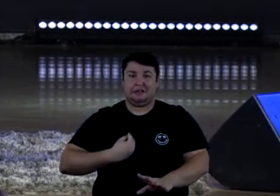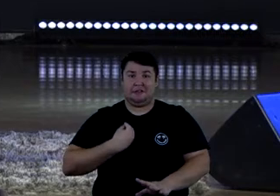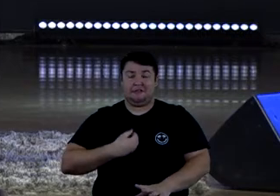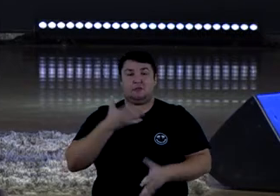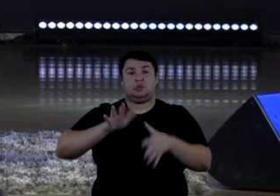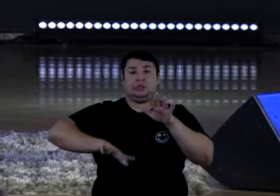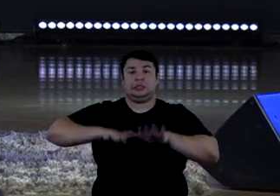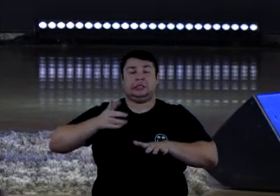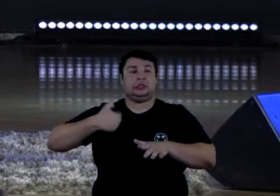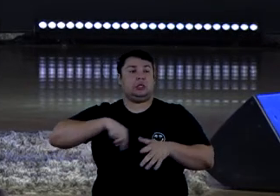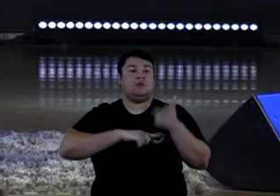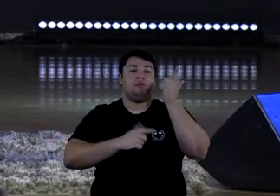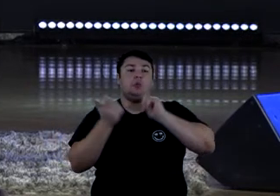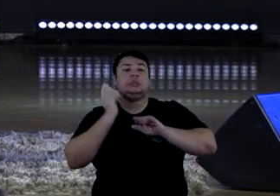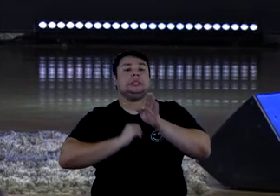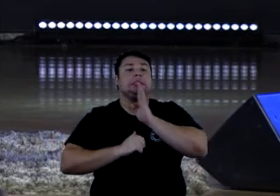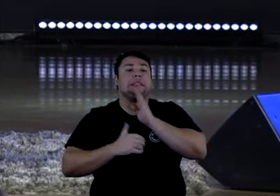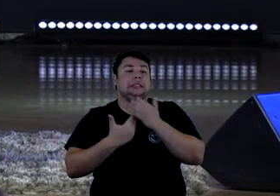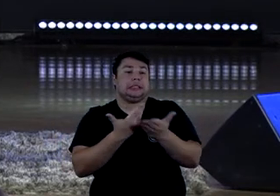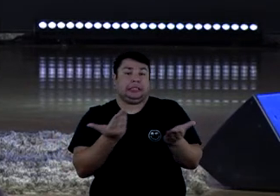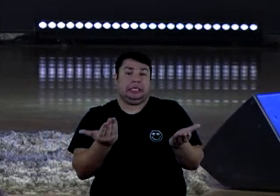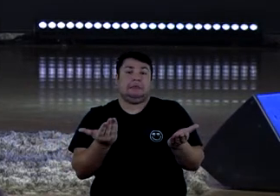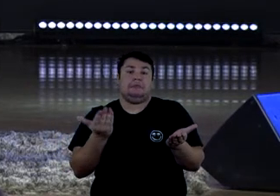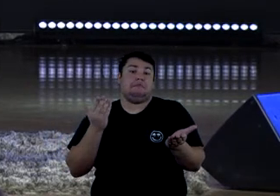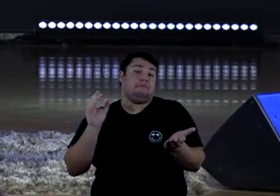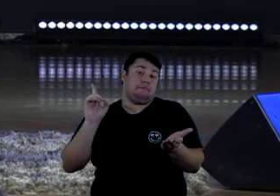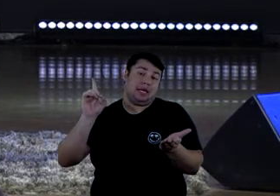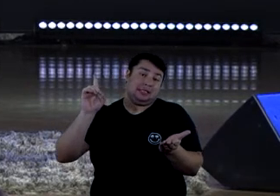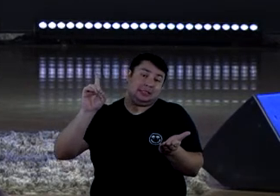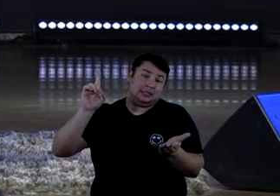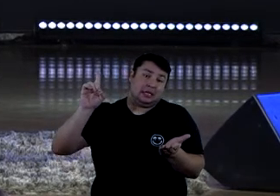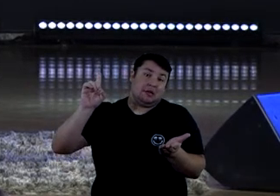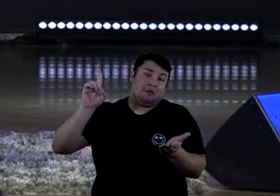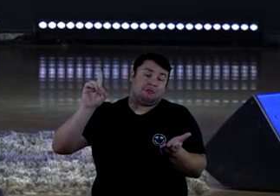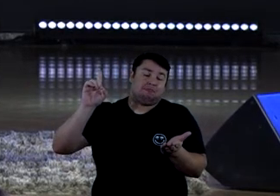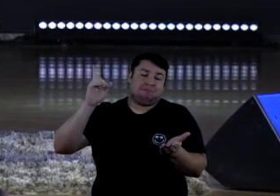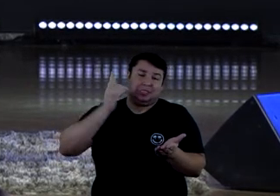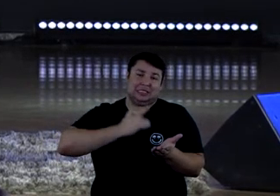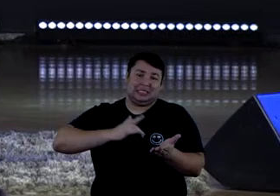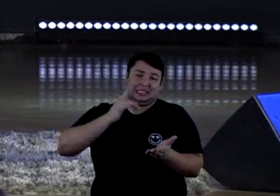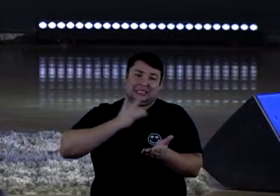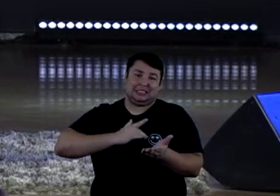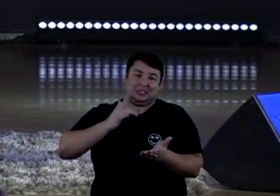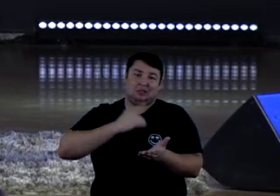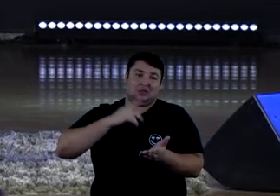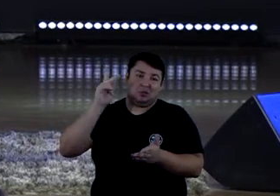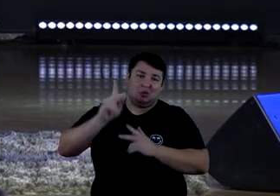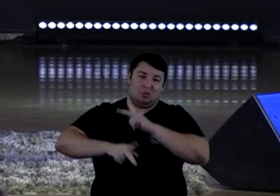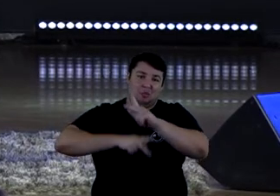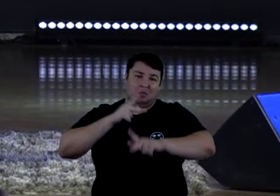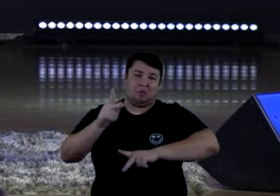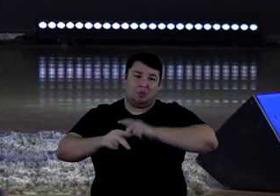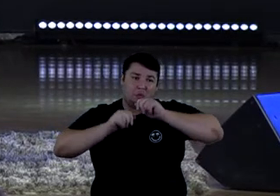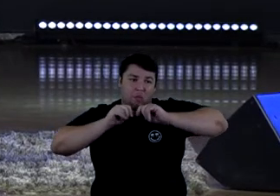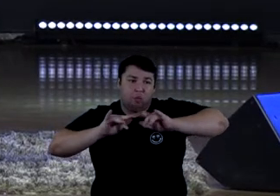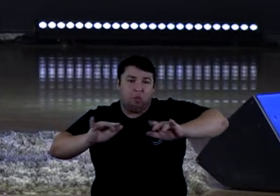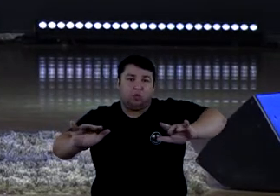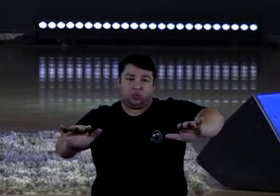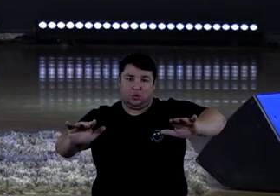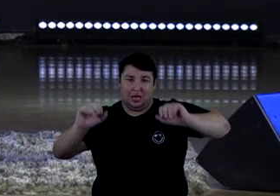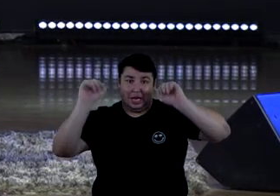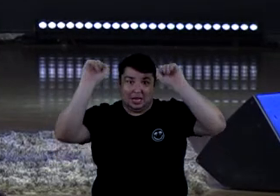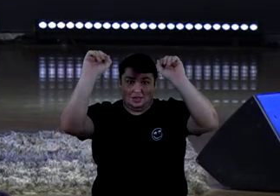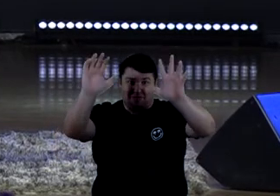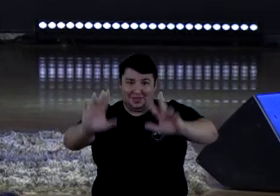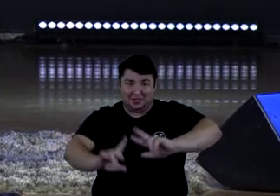nós nunca venhamos a conhecer, mas que serão alcançadas pela generosidade e entendimento do Teu povo. Abençoa